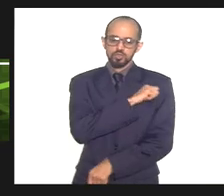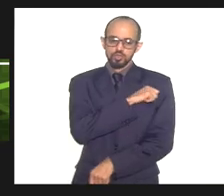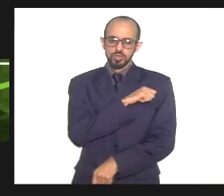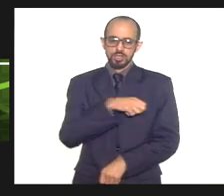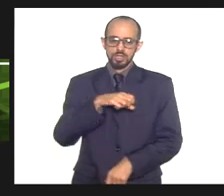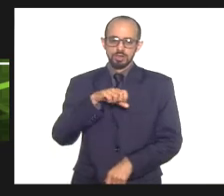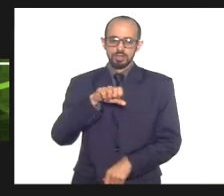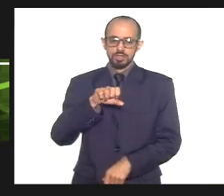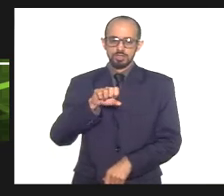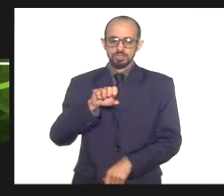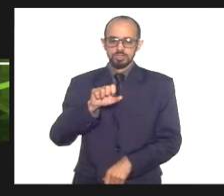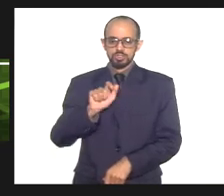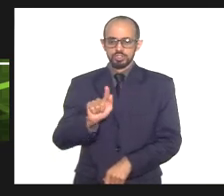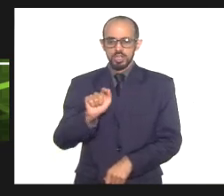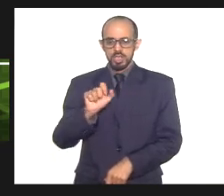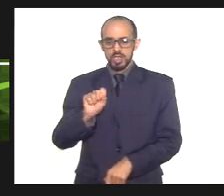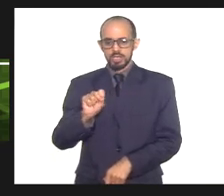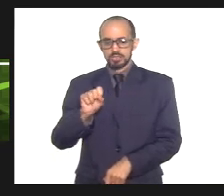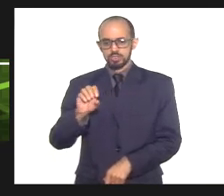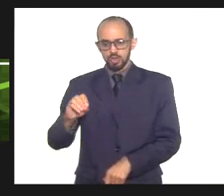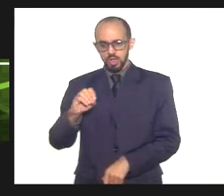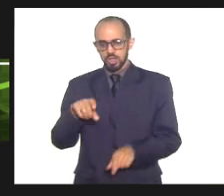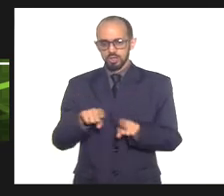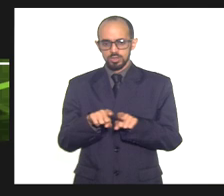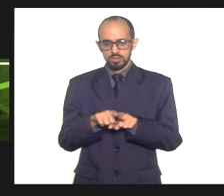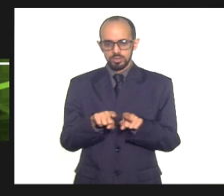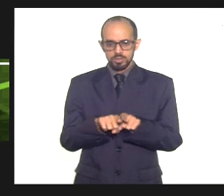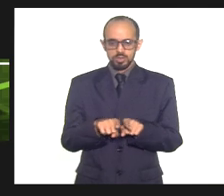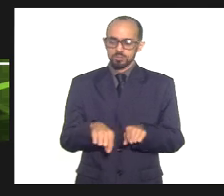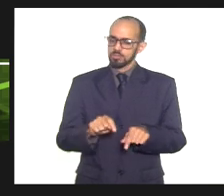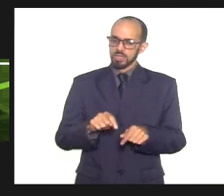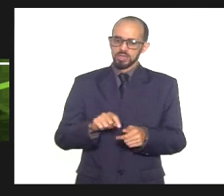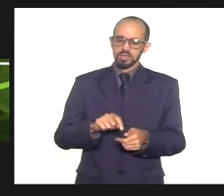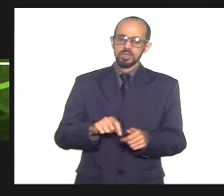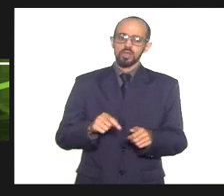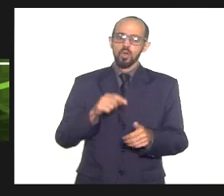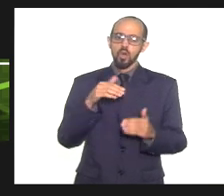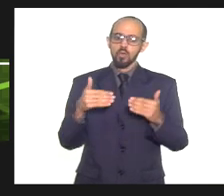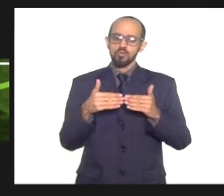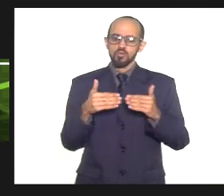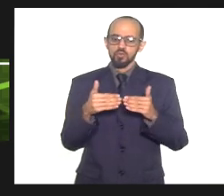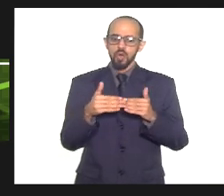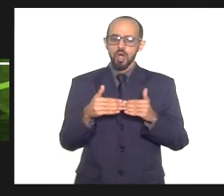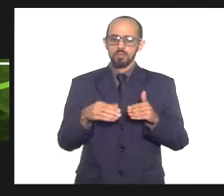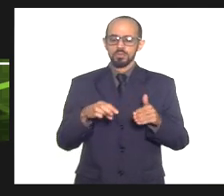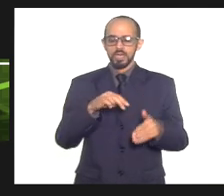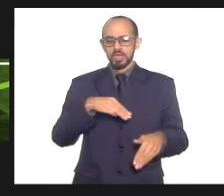estamos iniciando agora de SGIP no campo do Peregrino, de acordo com as resoluções pertinentes da ANP.